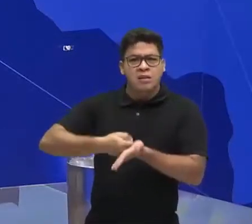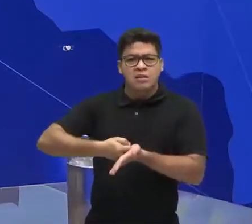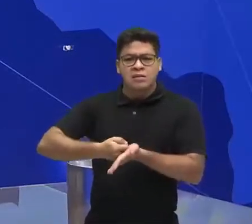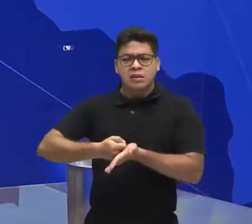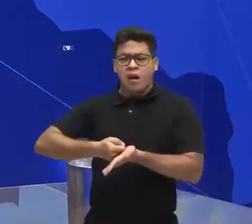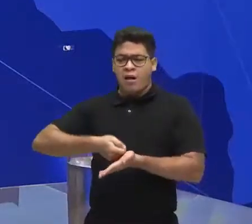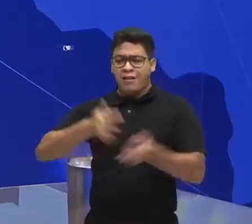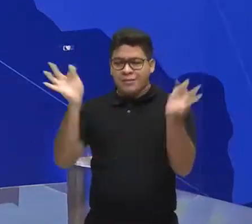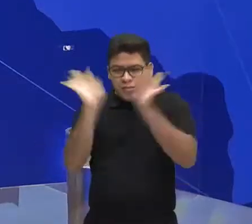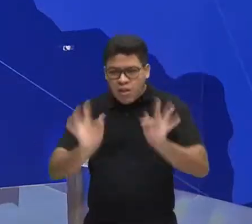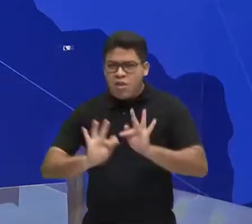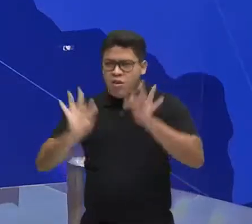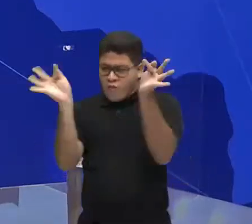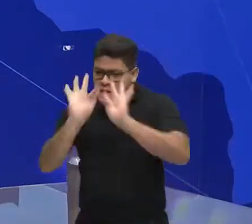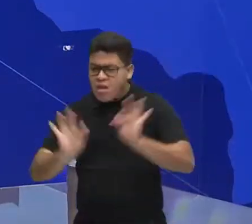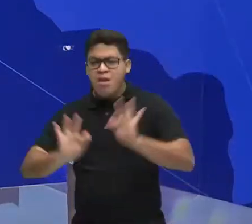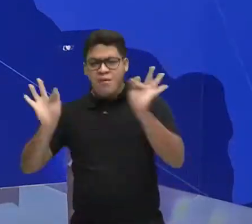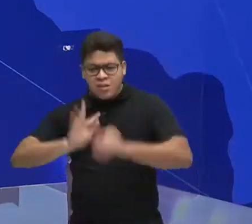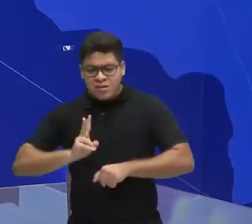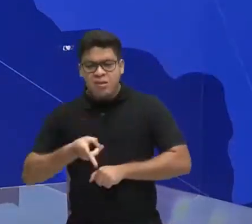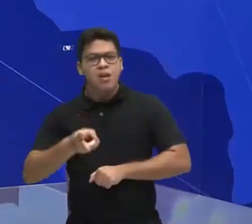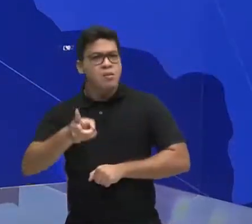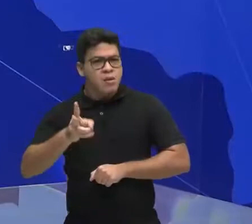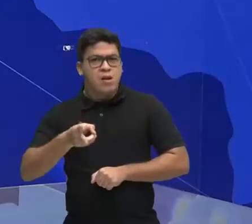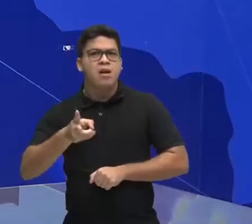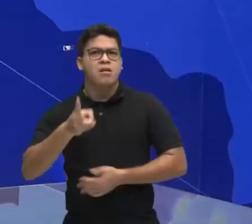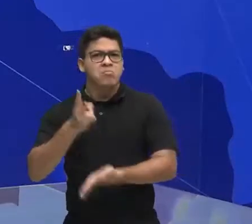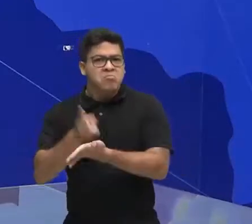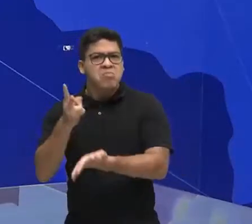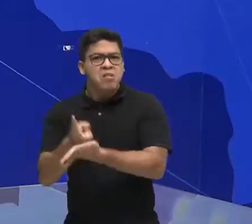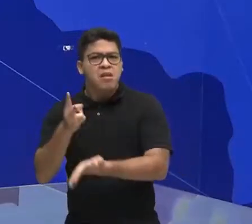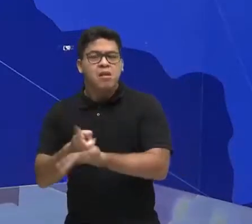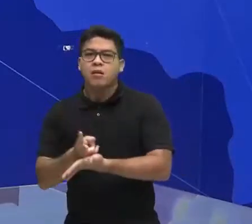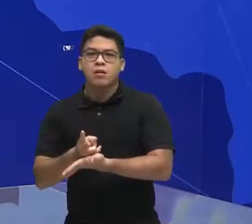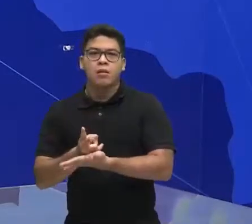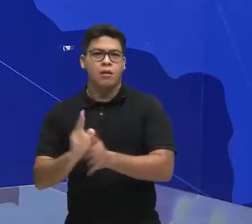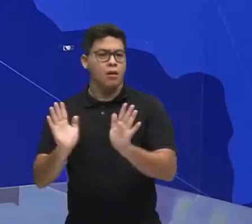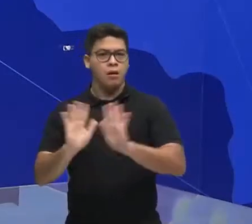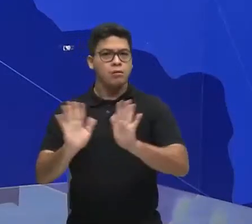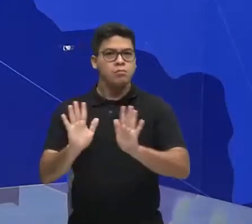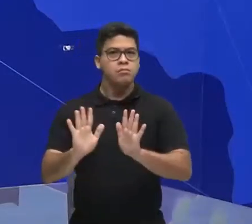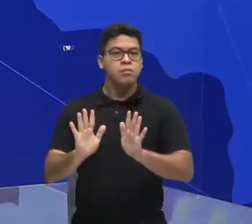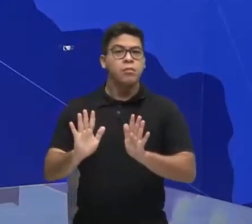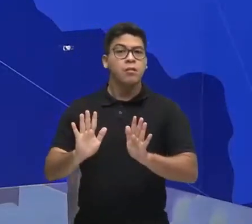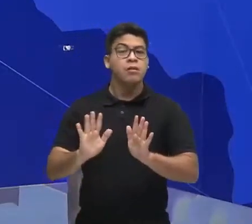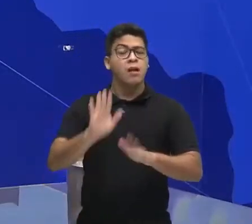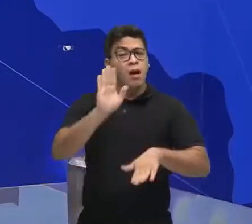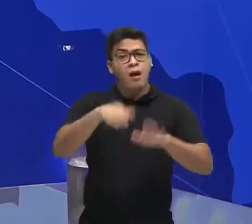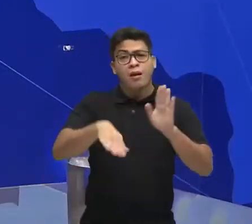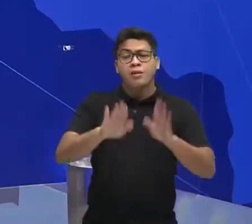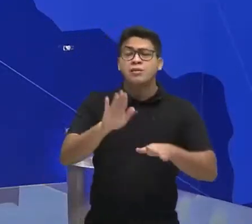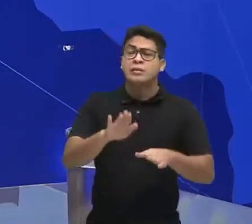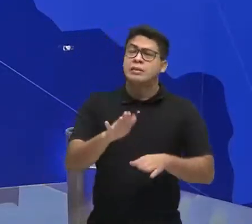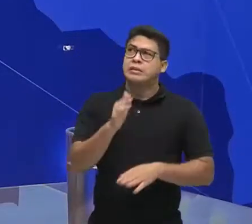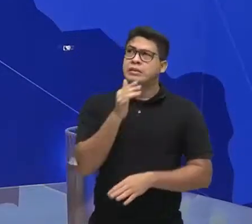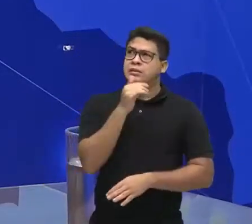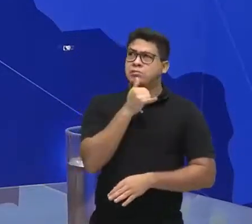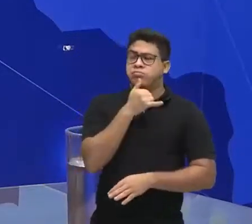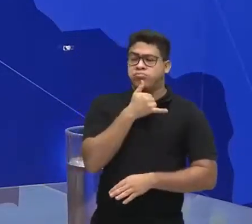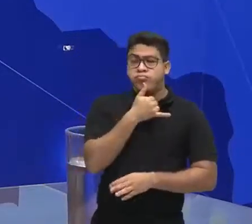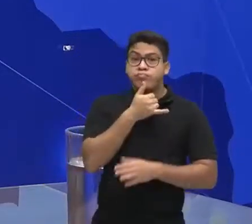mas é um sentimento legítimo, precisa surgir como um sentimento verdadeiro de entender que hoje eu acordei e caramba, isso é muito